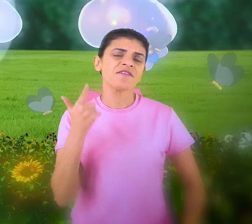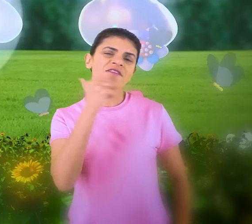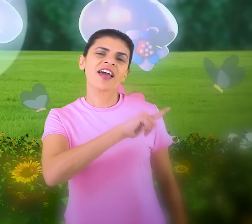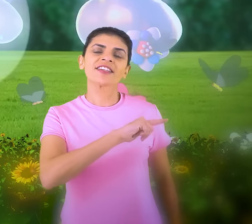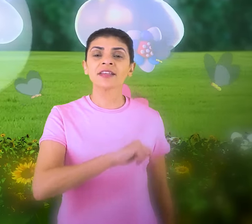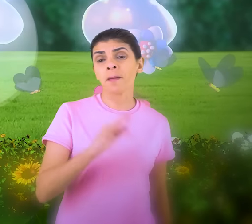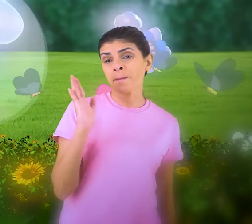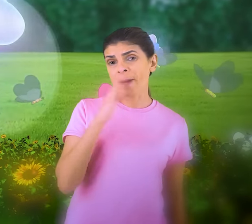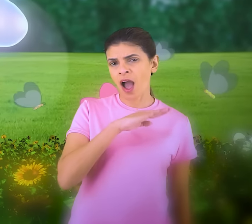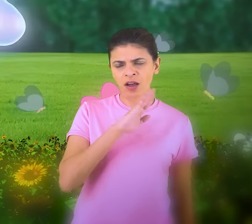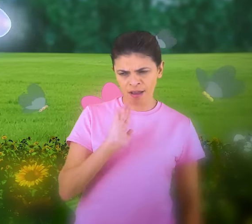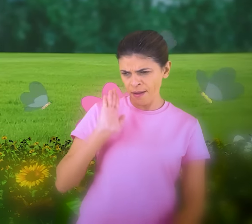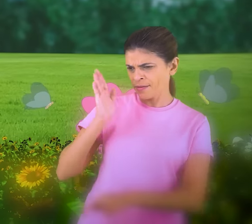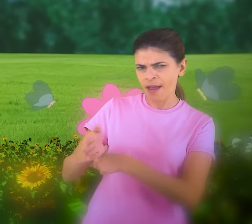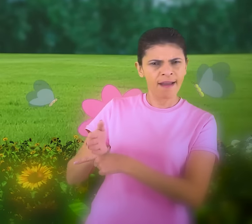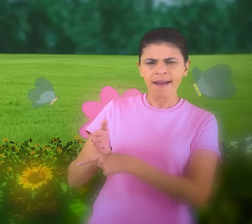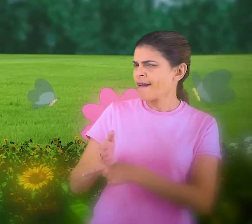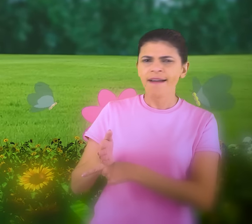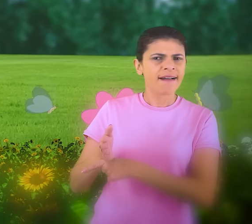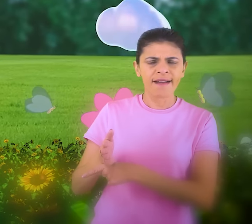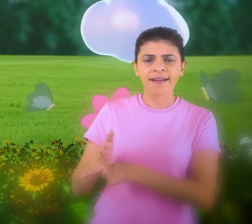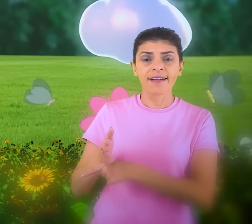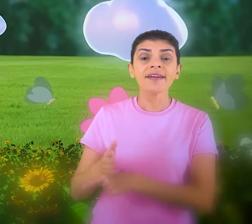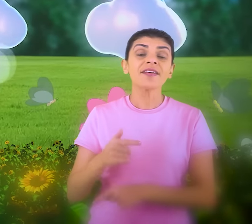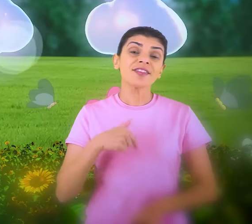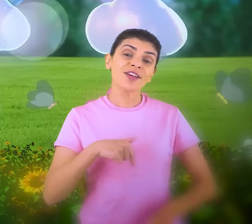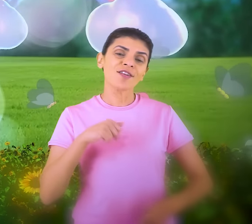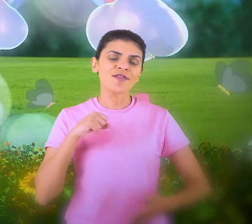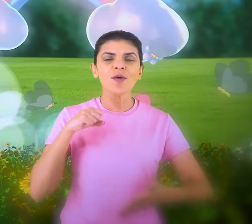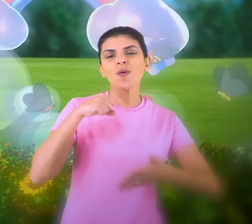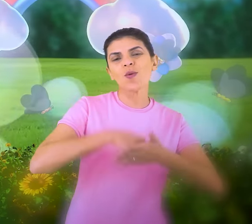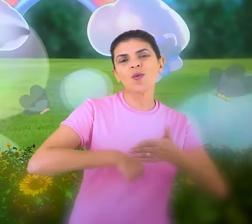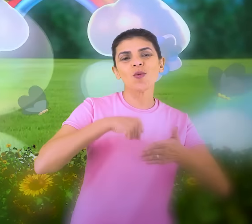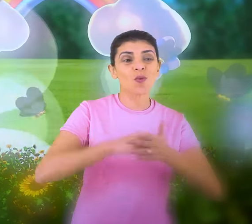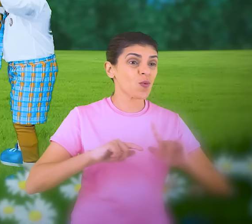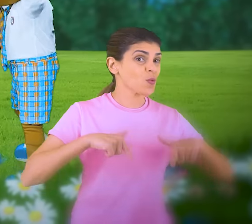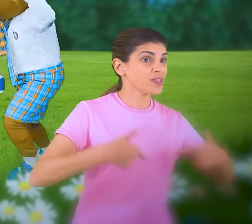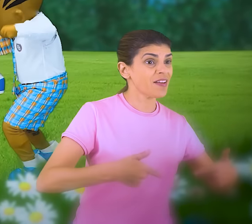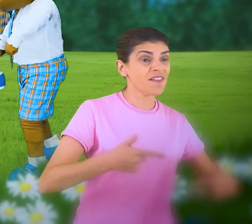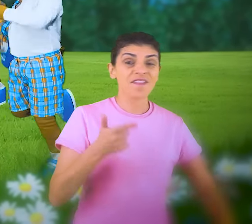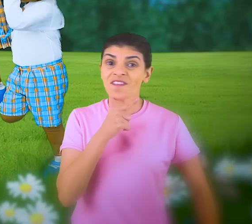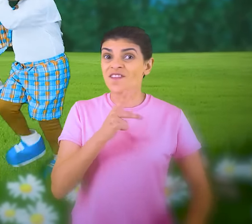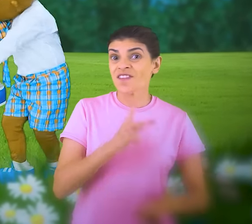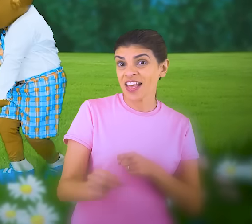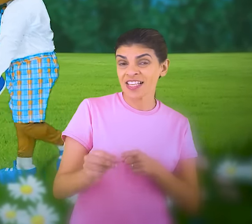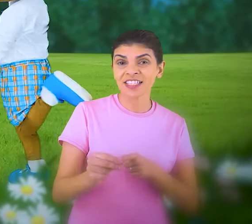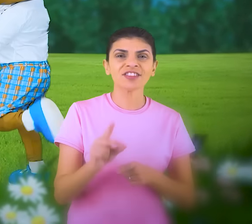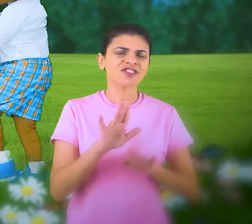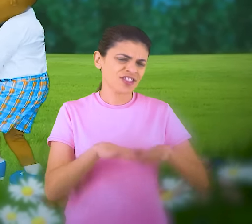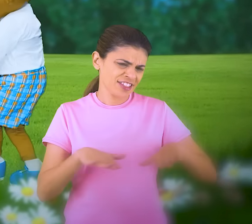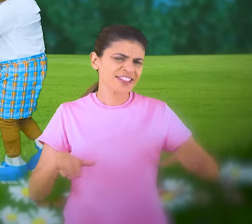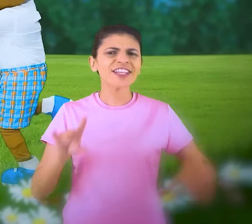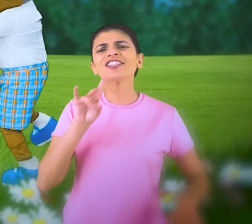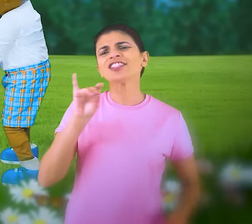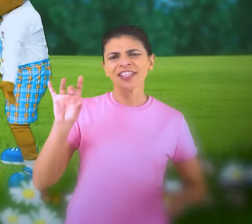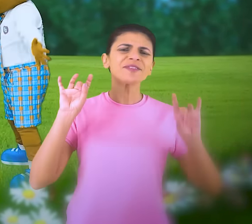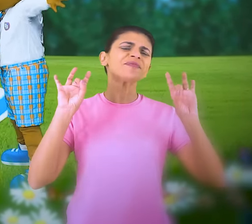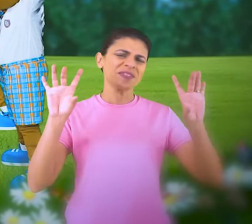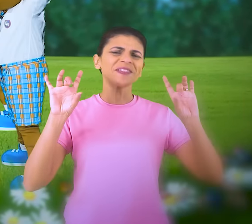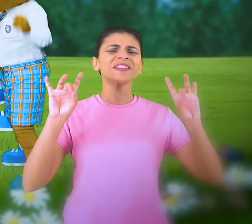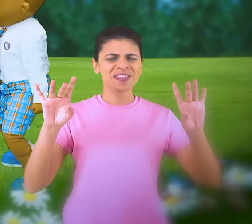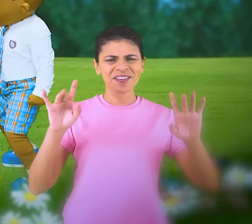essa maldade não pode nos deter. Nós vamos lutar, nós vamos vencer. O Dia das Crianças